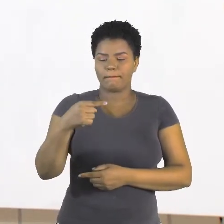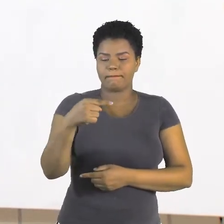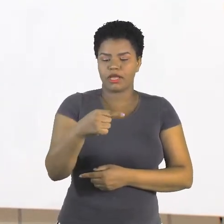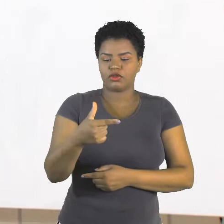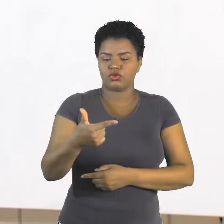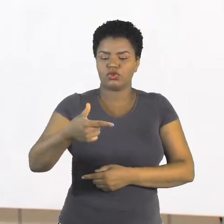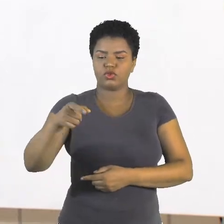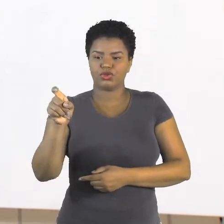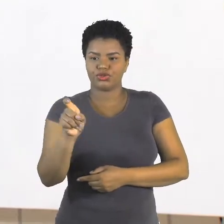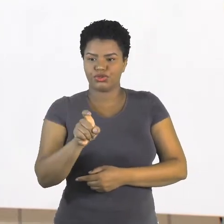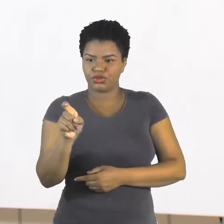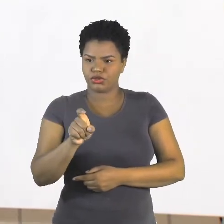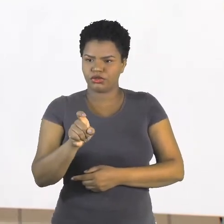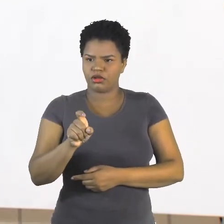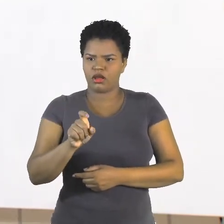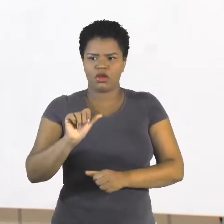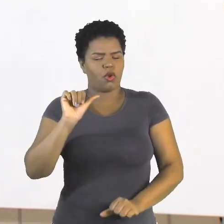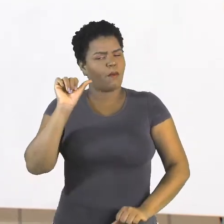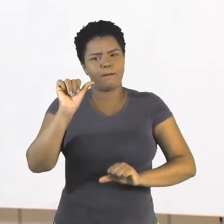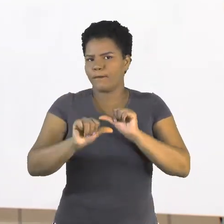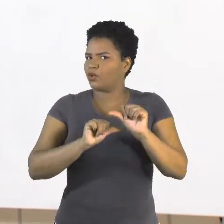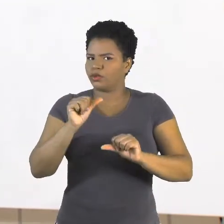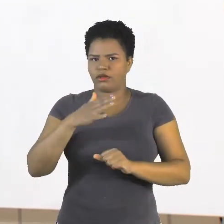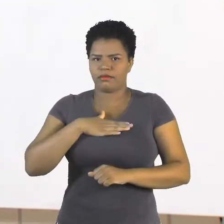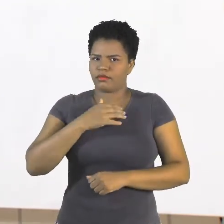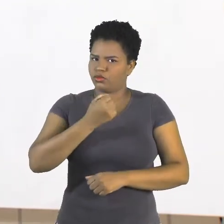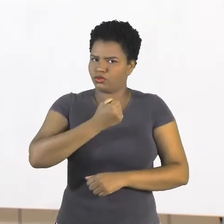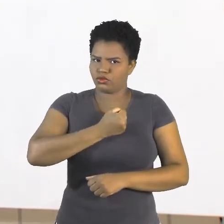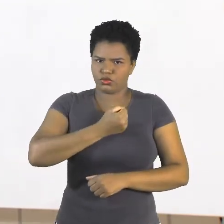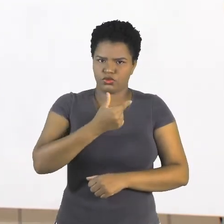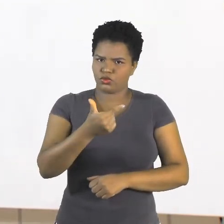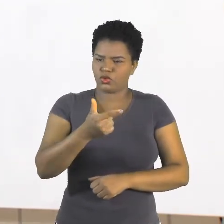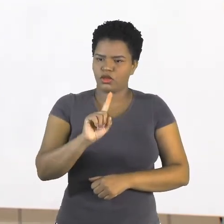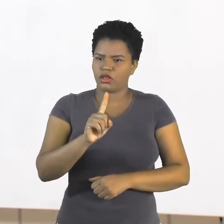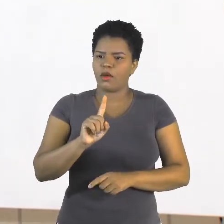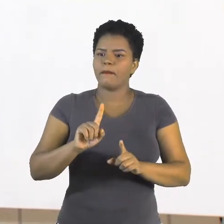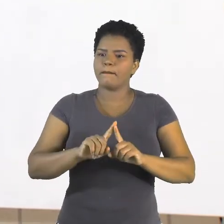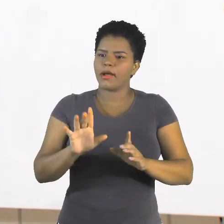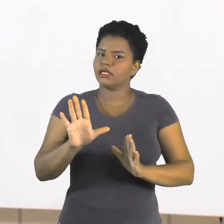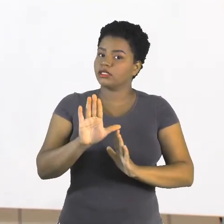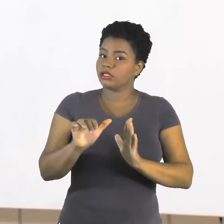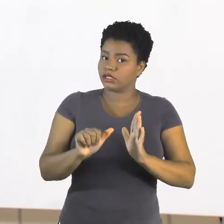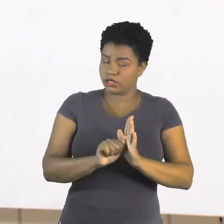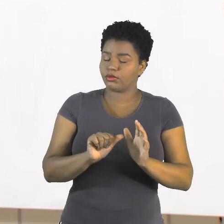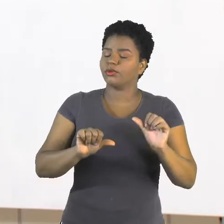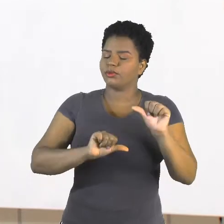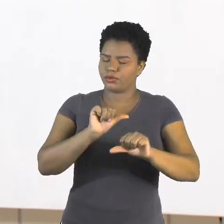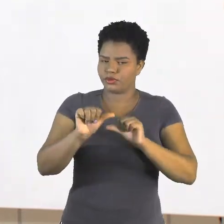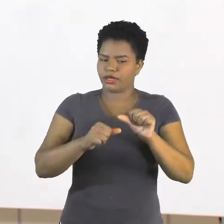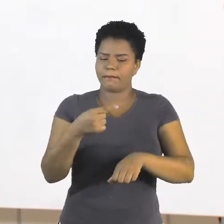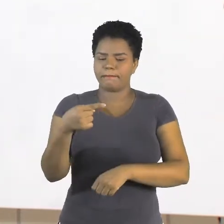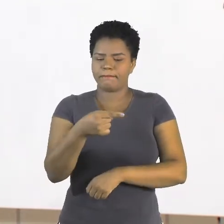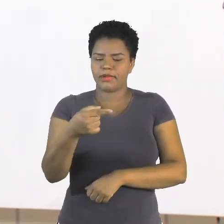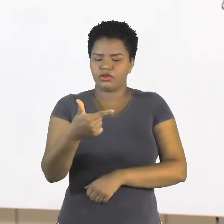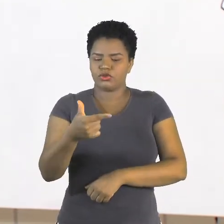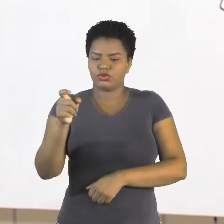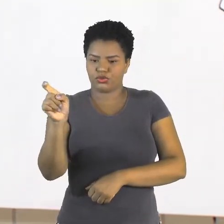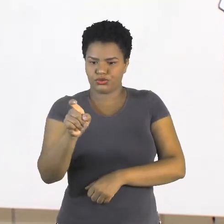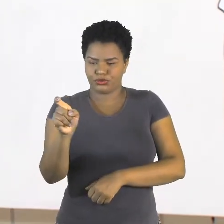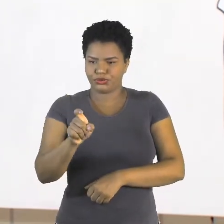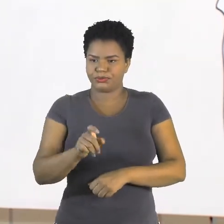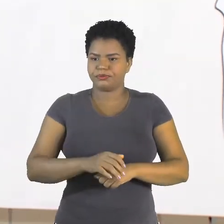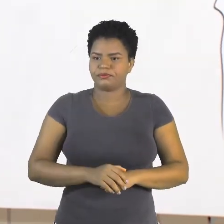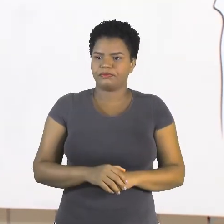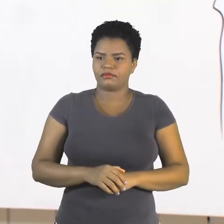2x. Eu não alterei o meu 2, mas eu alterei o sinal dele, ele vai ficar agora menos 2, menos 2x.